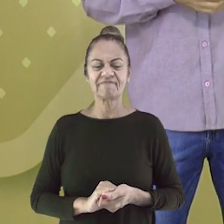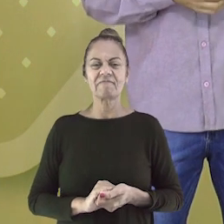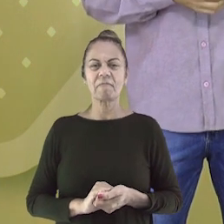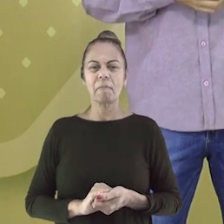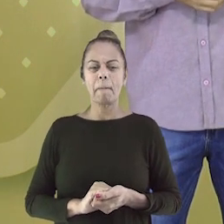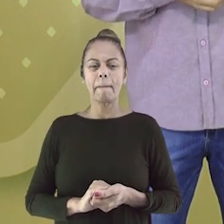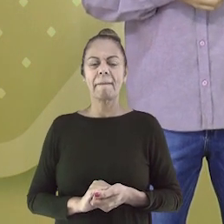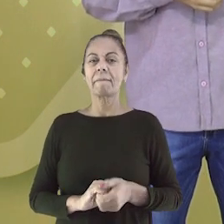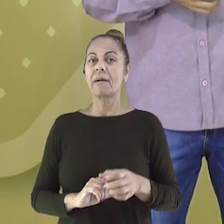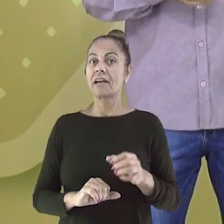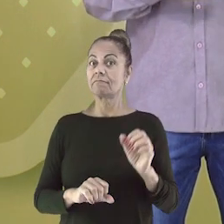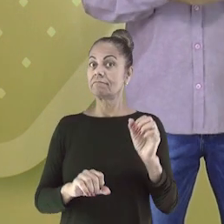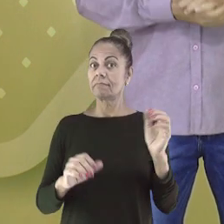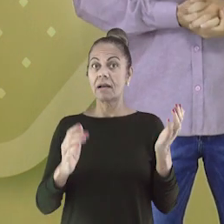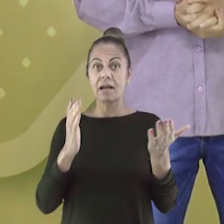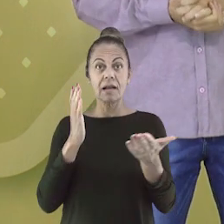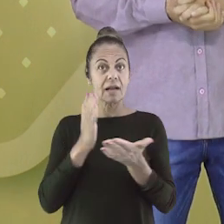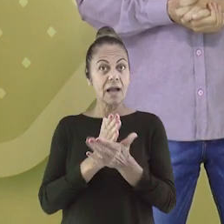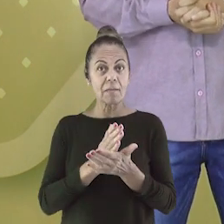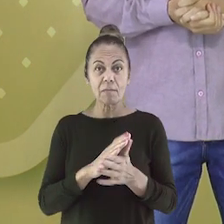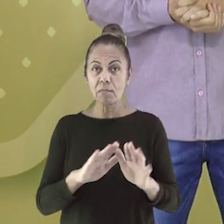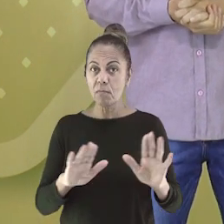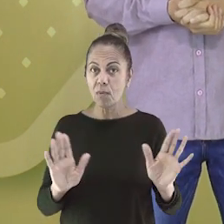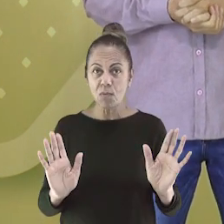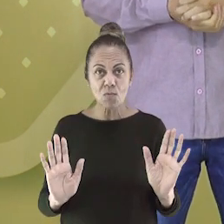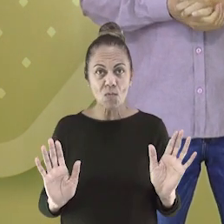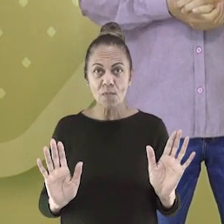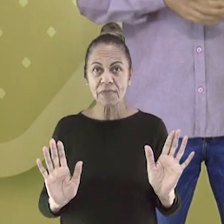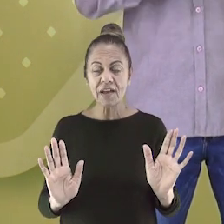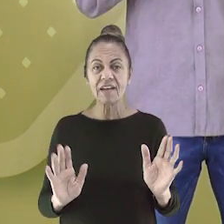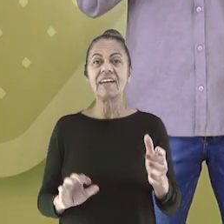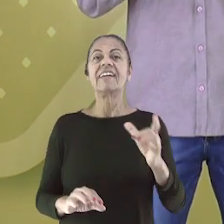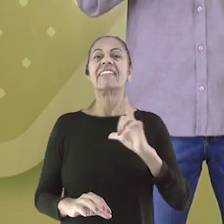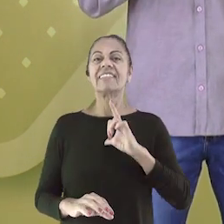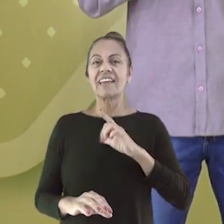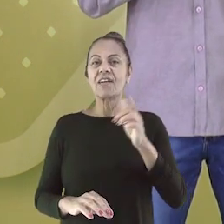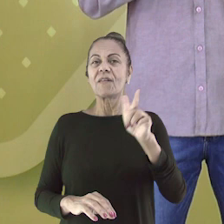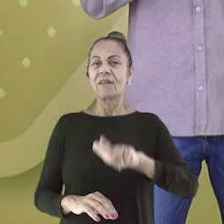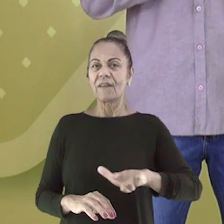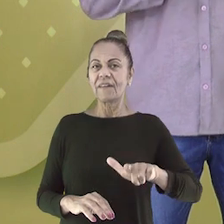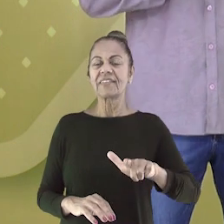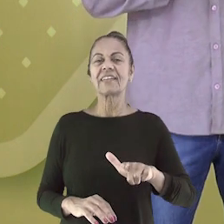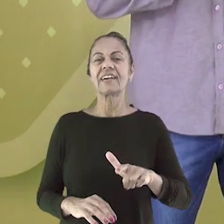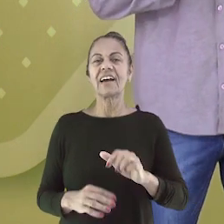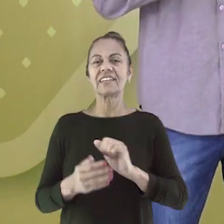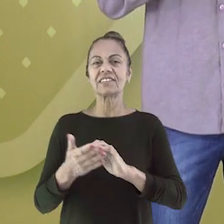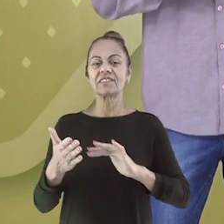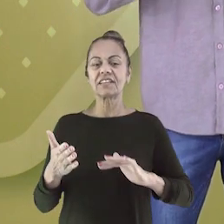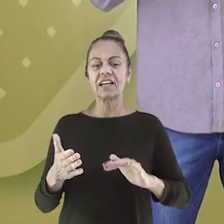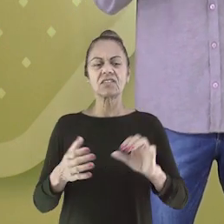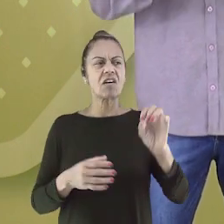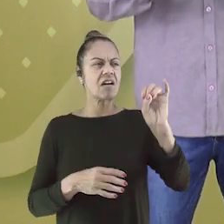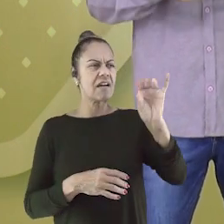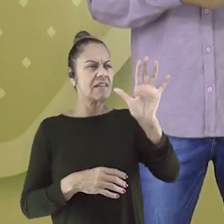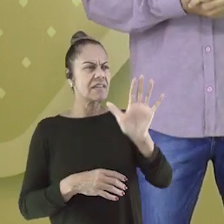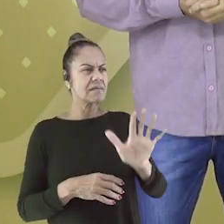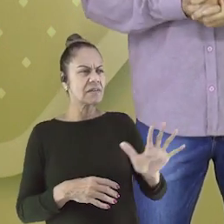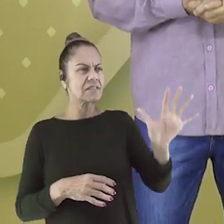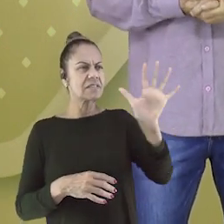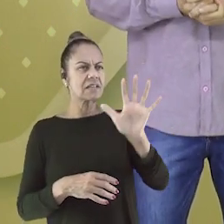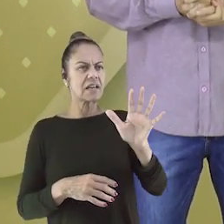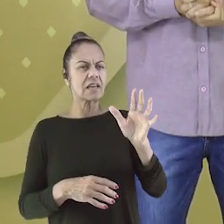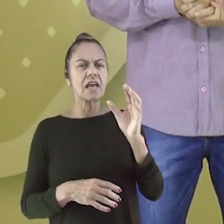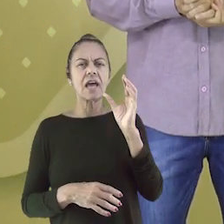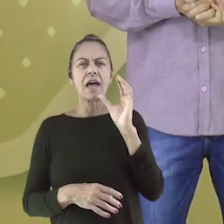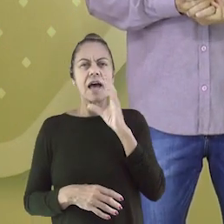aula através do seu celular. Mas olha, não parou por aí não. O professor Adonias falou, mas ainda temos outra atividade